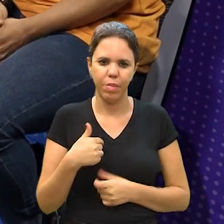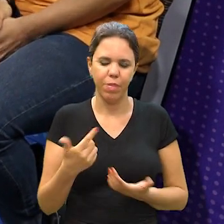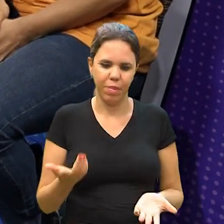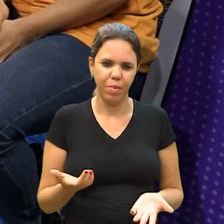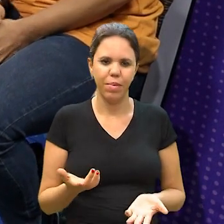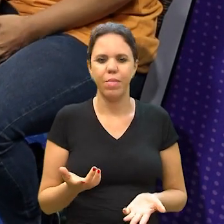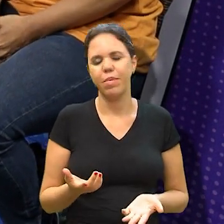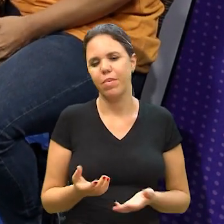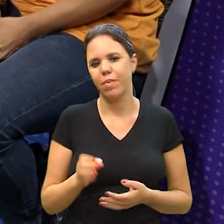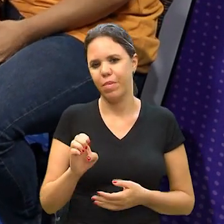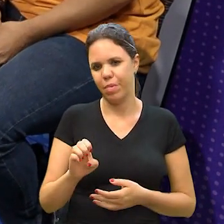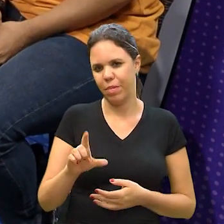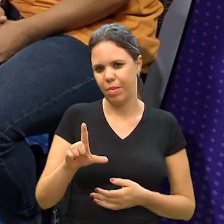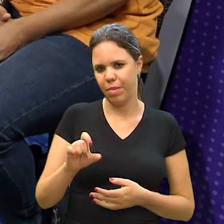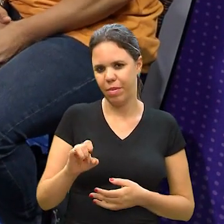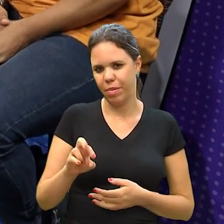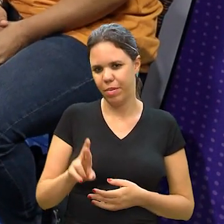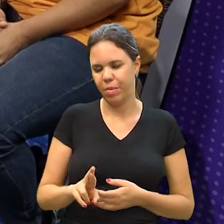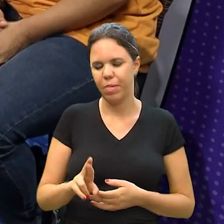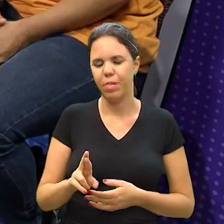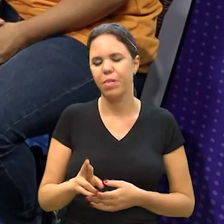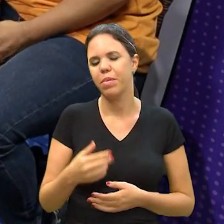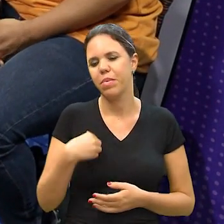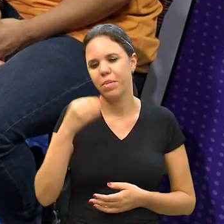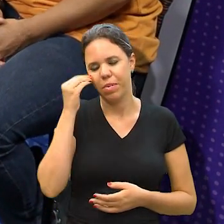eu tomei, né?